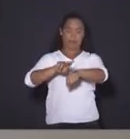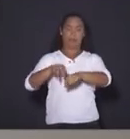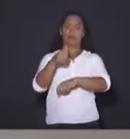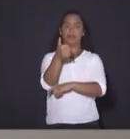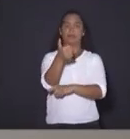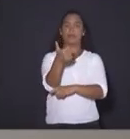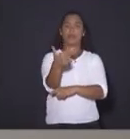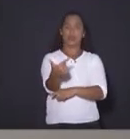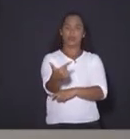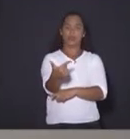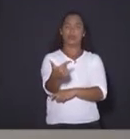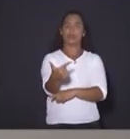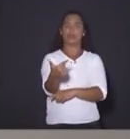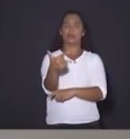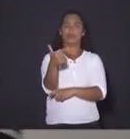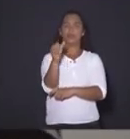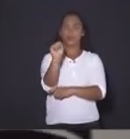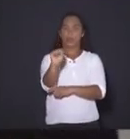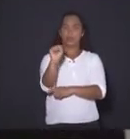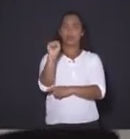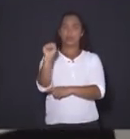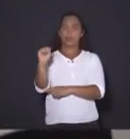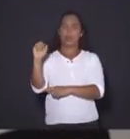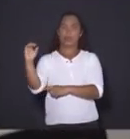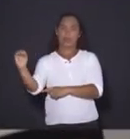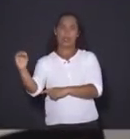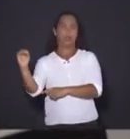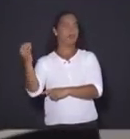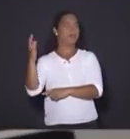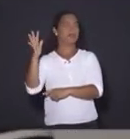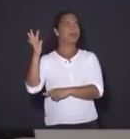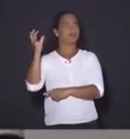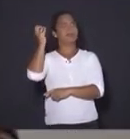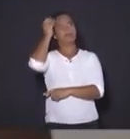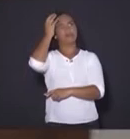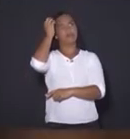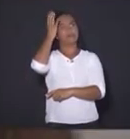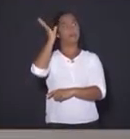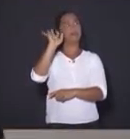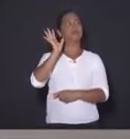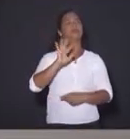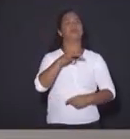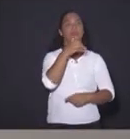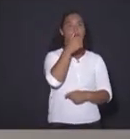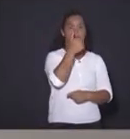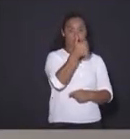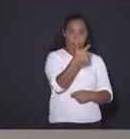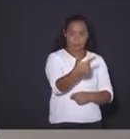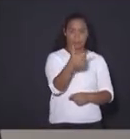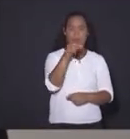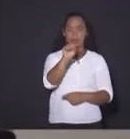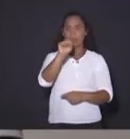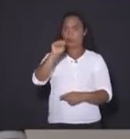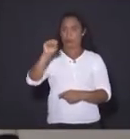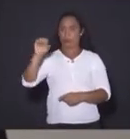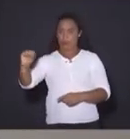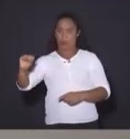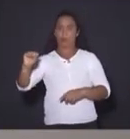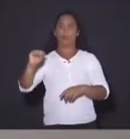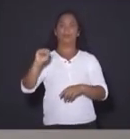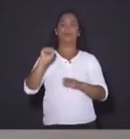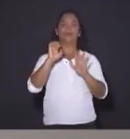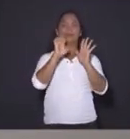dos 2 mil e oitocentos e oitenta anos em comum lembrando agora 2288 lembra que o estatuto da igualdade racial